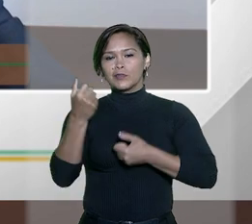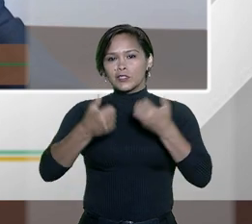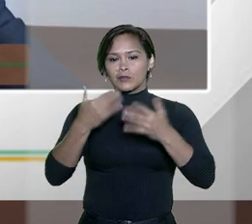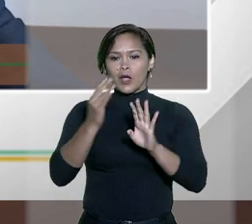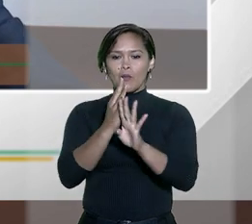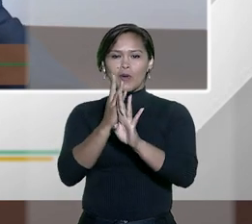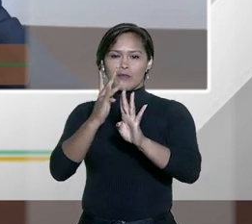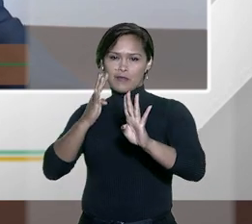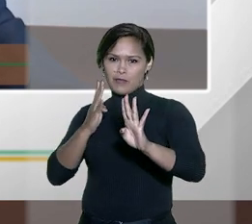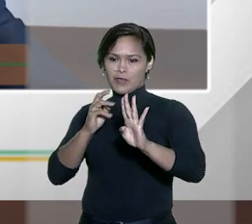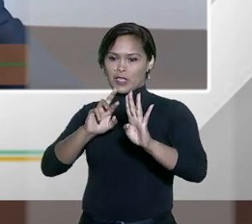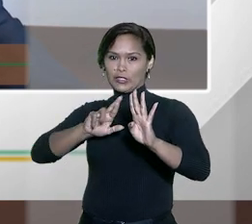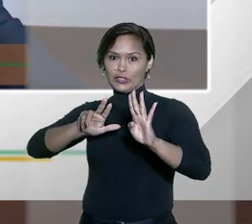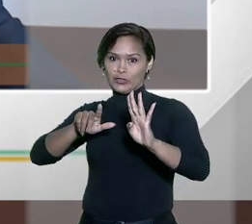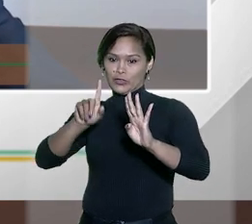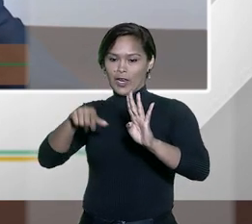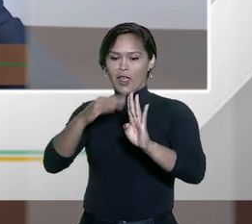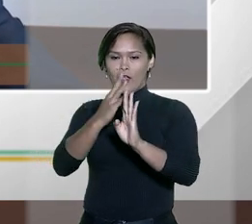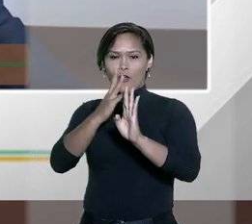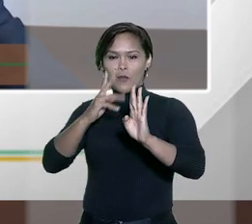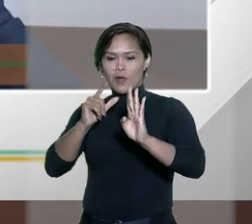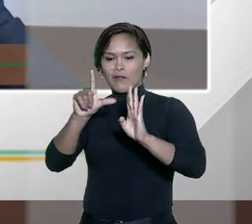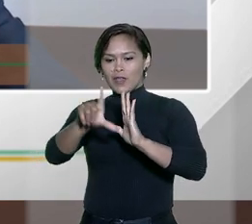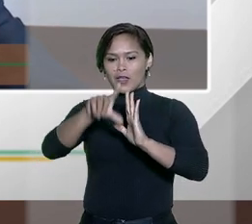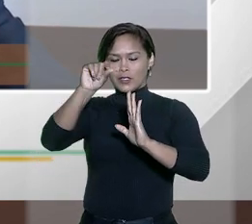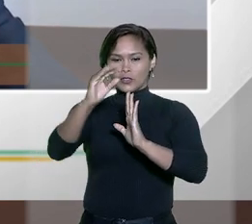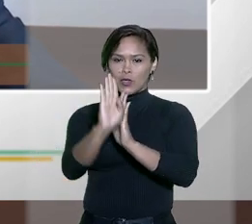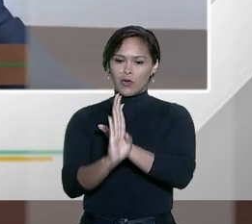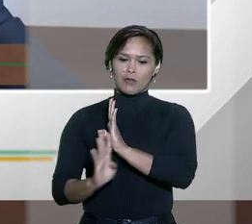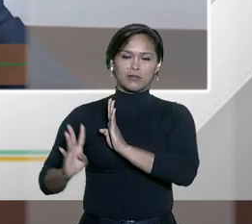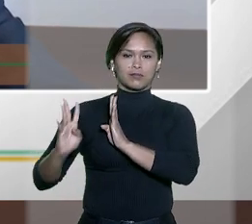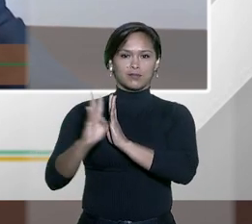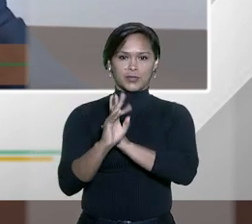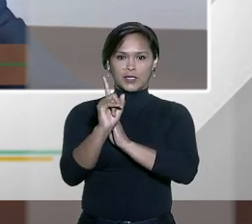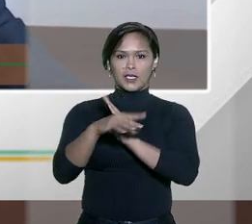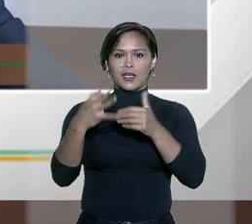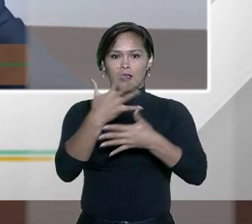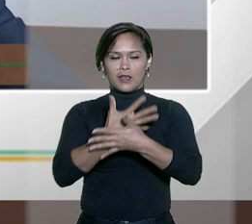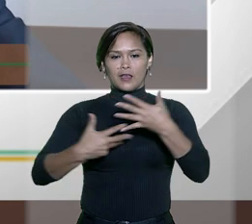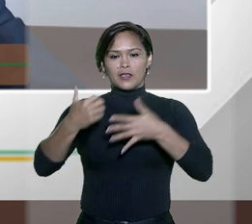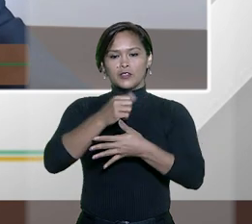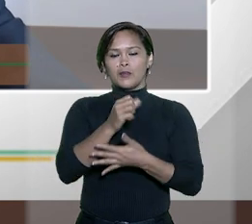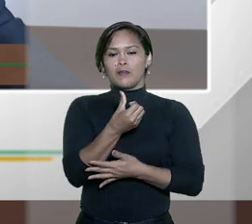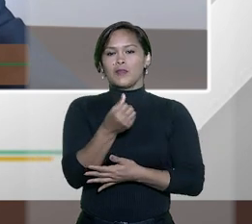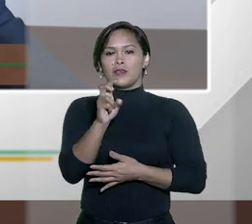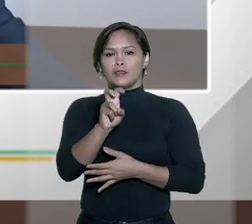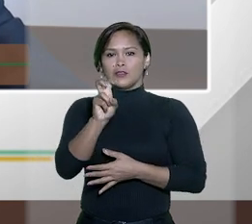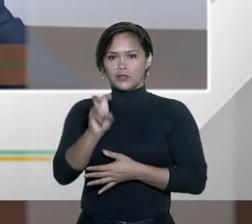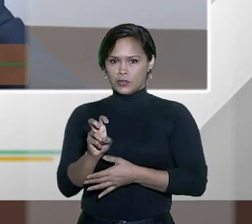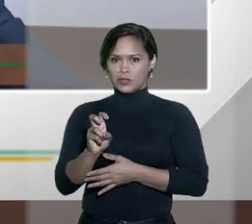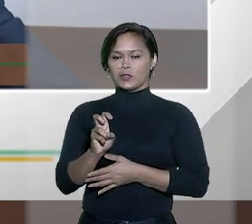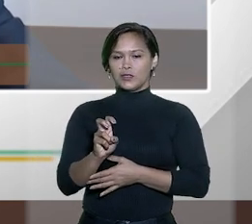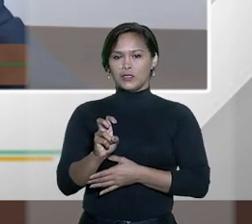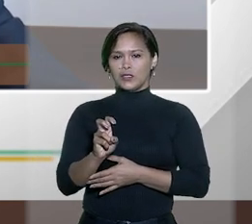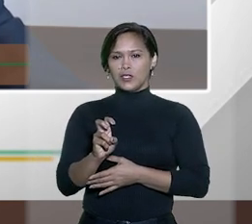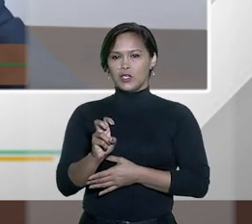uma fila diferenciada, uma fila preferencial. Essa é a súmula 655